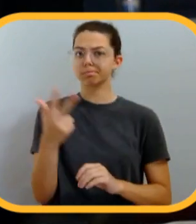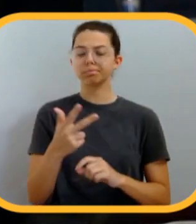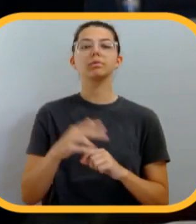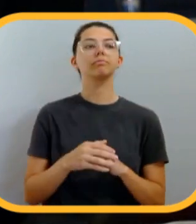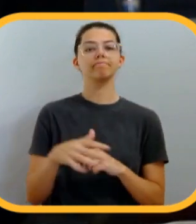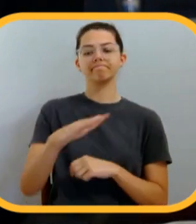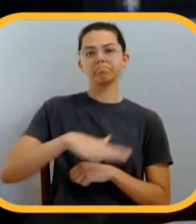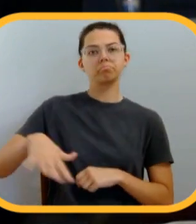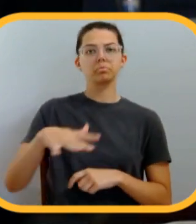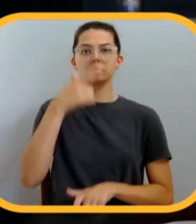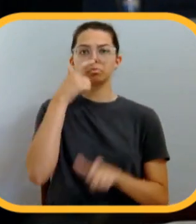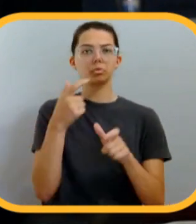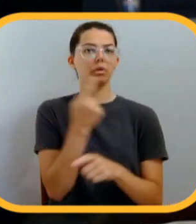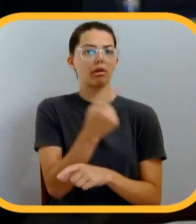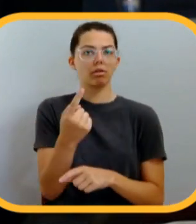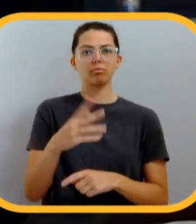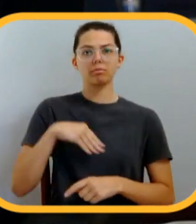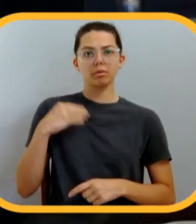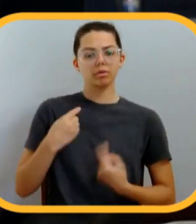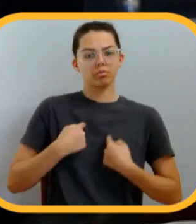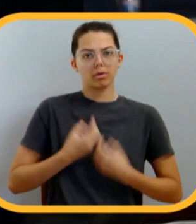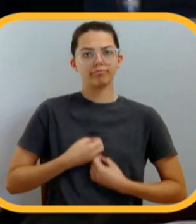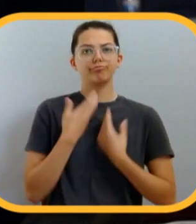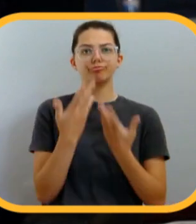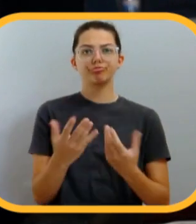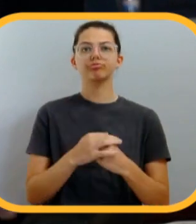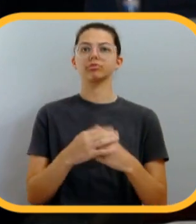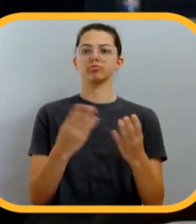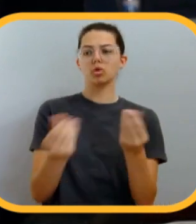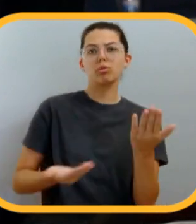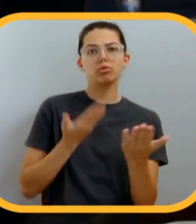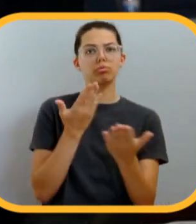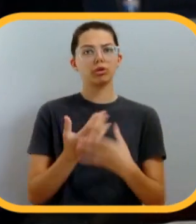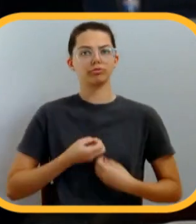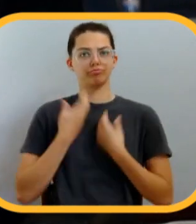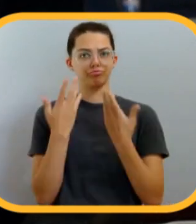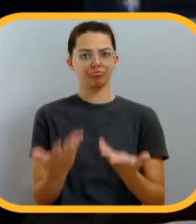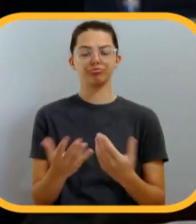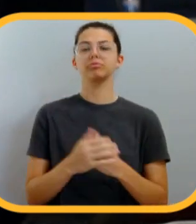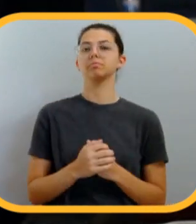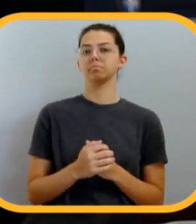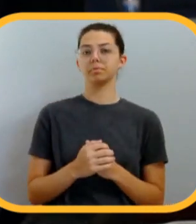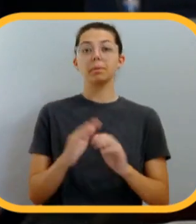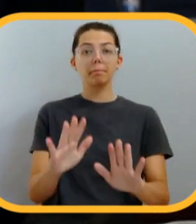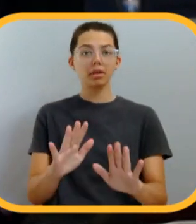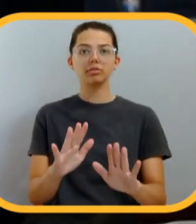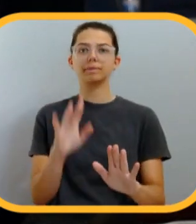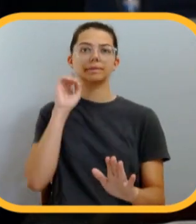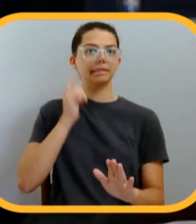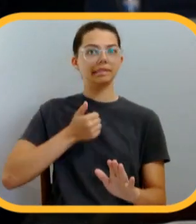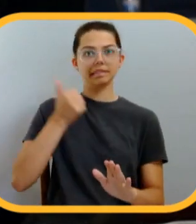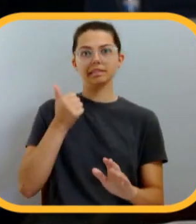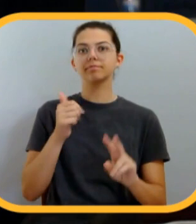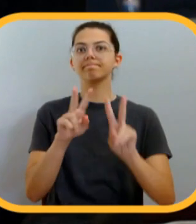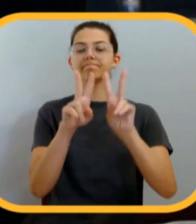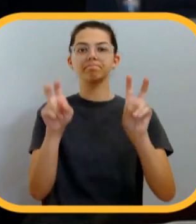de um espaço onde cada um traz as suas preocupações, as suas soluções, as suas propostas, mas onde,